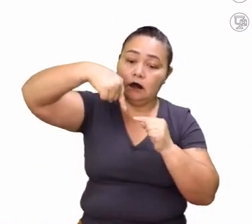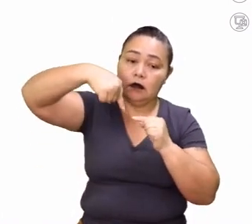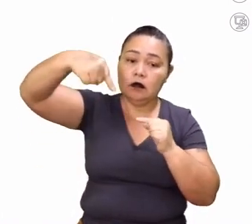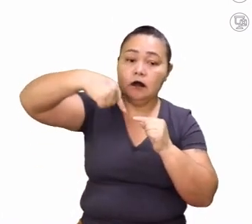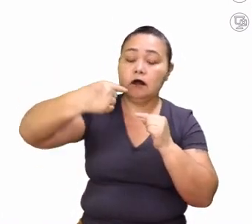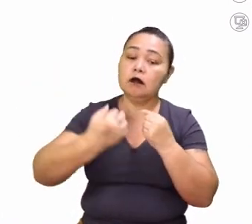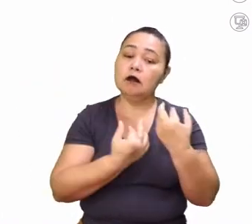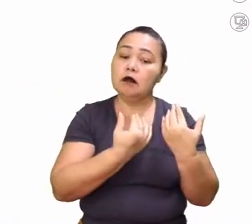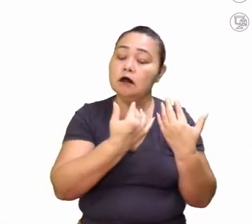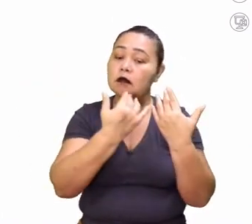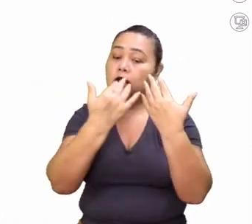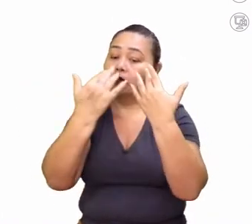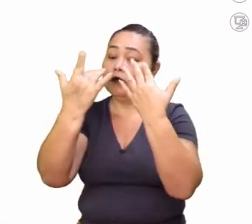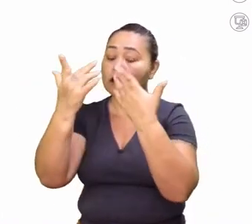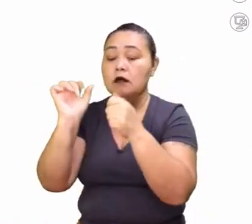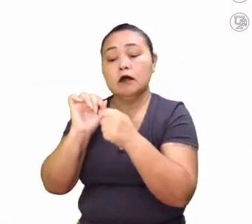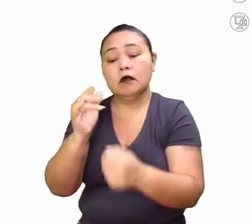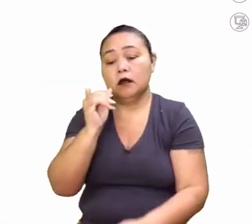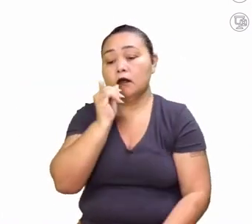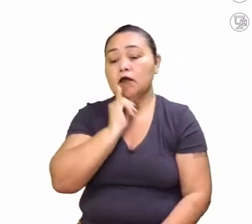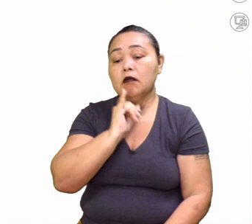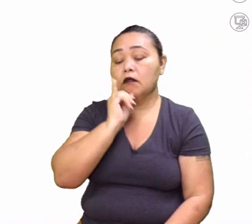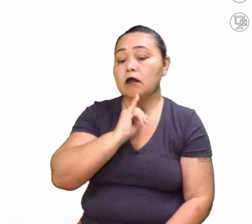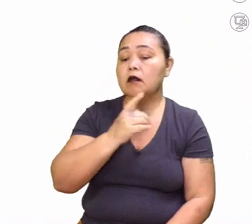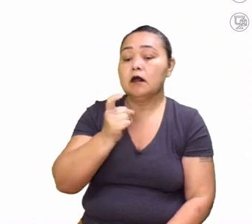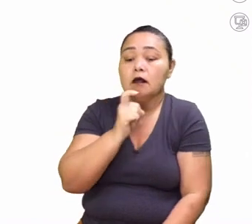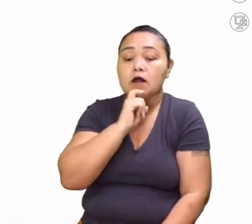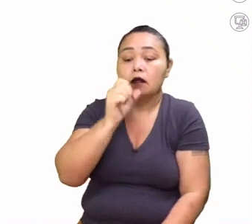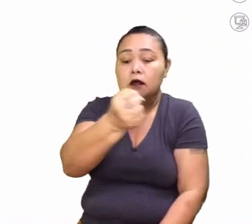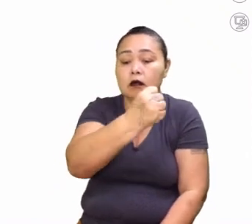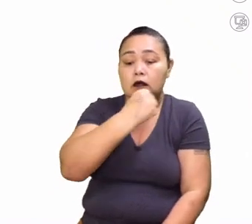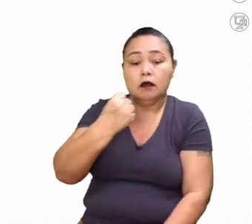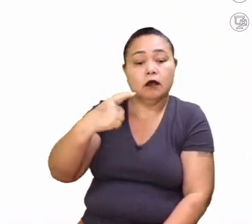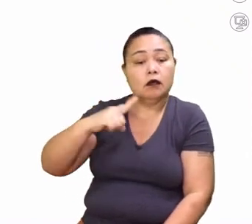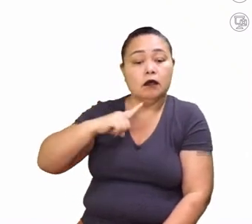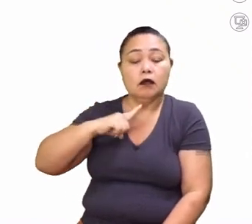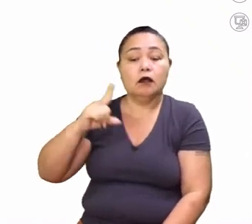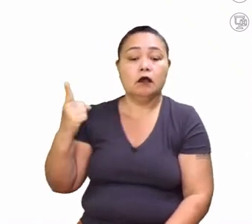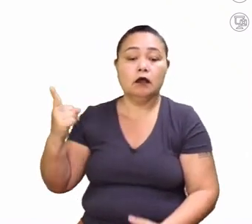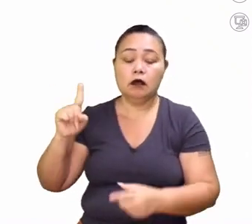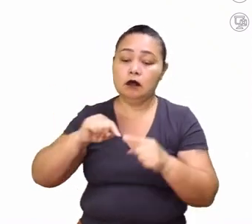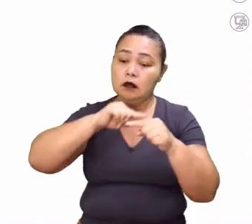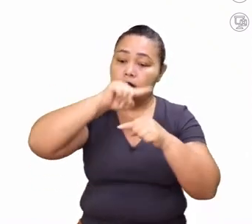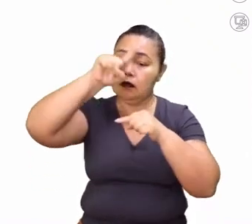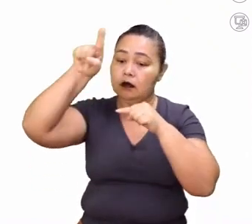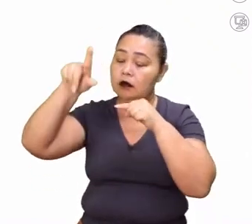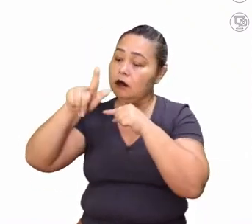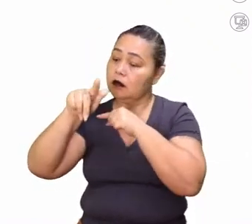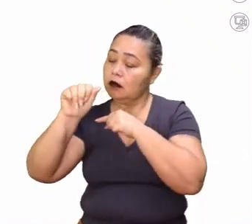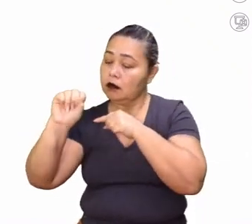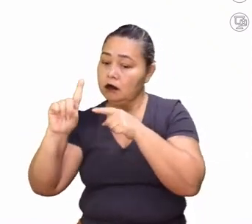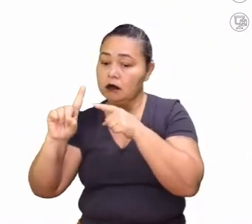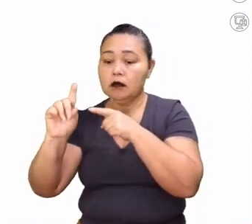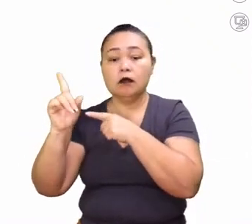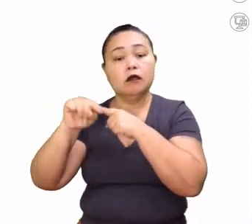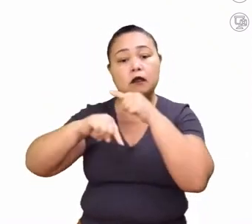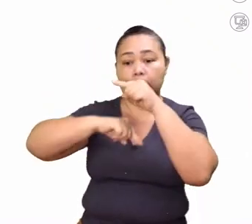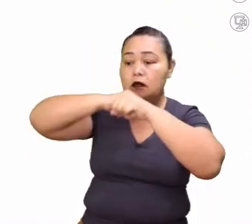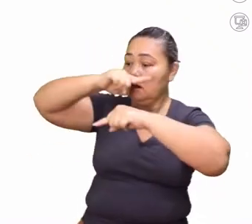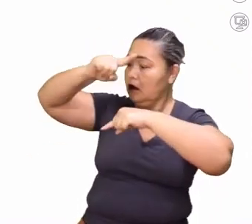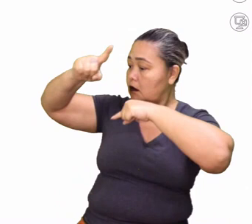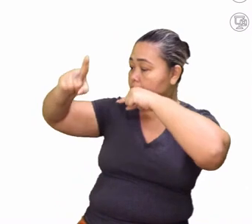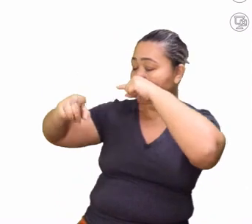evaporadores tem uma geladeira tá e o compressor tem que fazer esse ciclo o gás da geladeira o gás amônio fica circulando